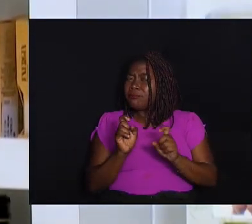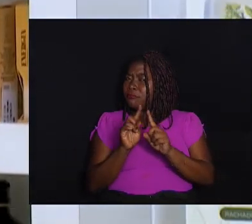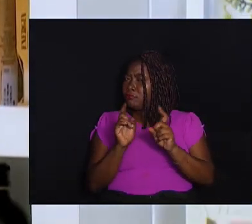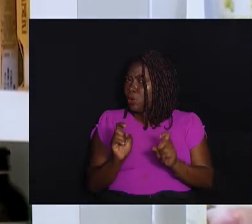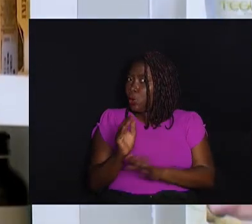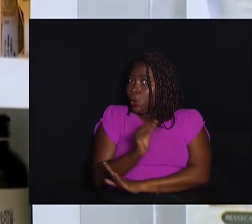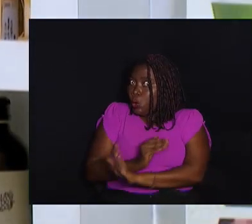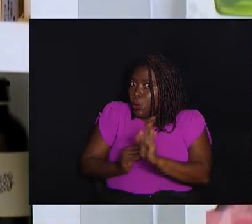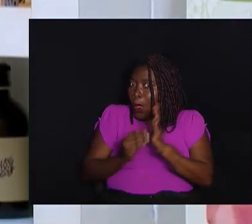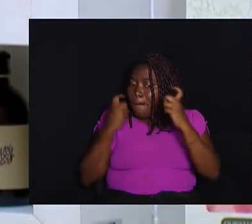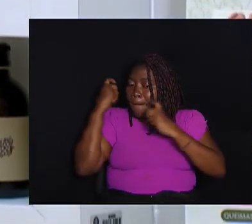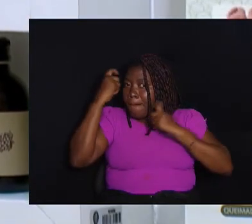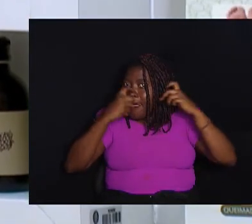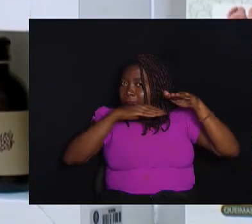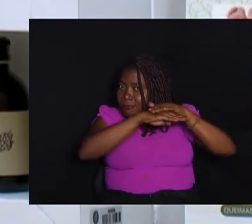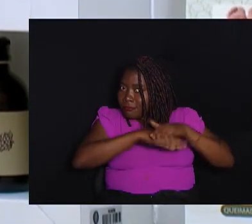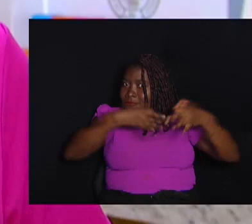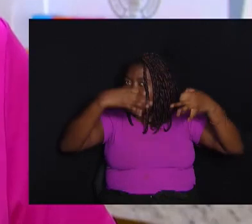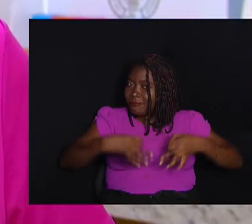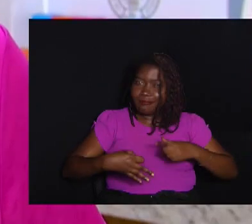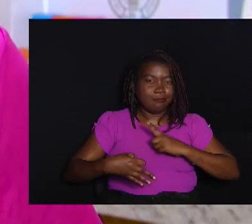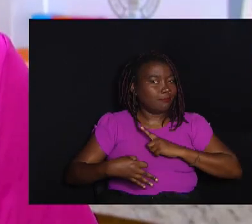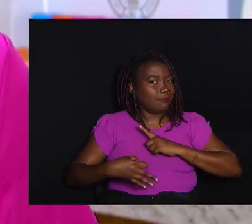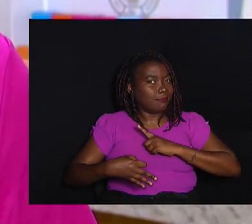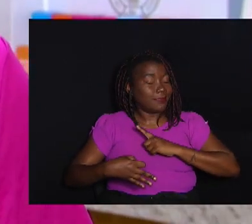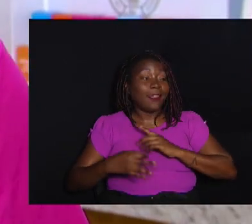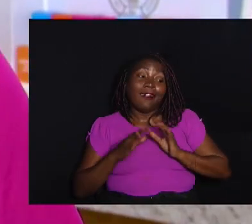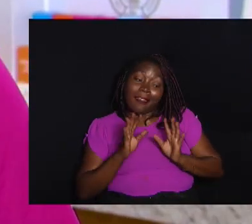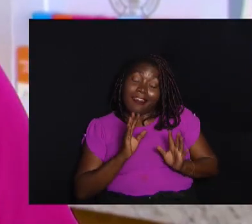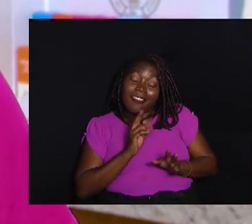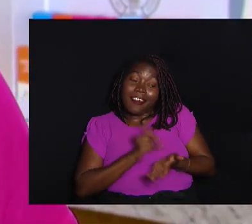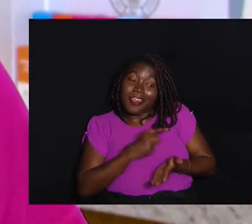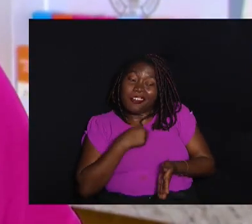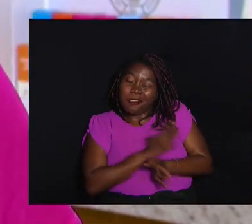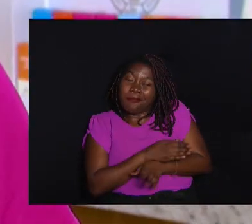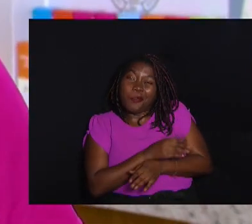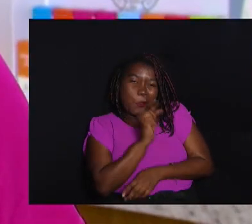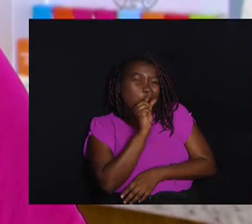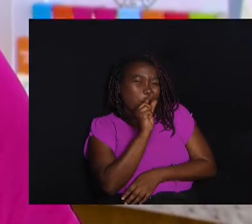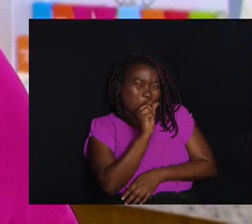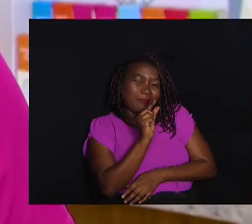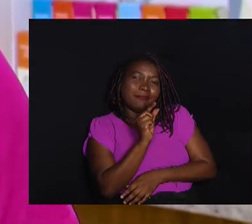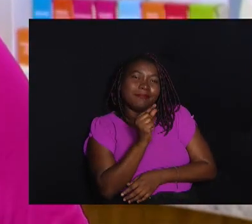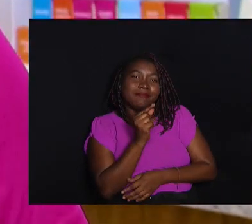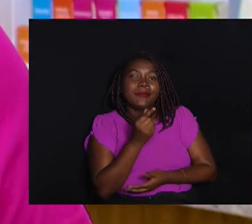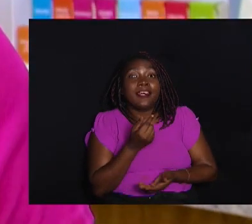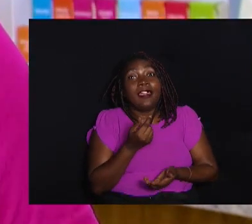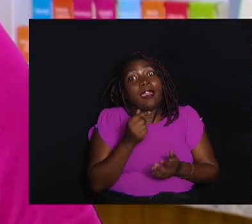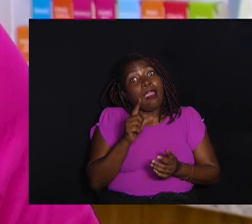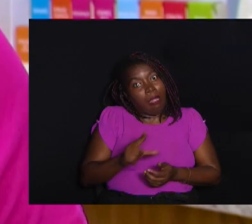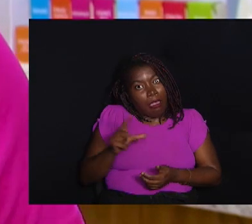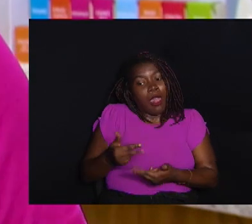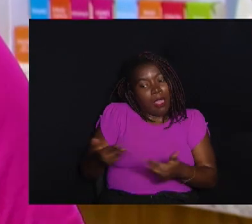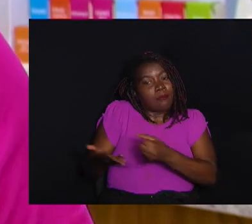mundo se preocupa com o armazenamento correto? Eu sou um pouco relaxada com isso, na verdade. Claro, as coisas básicas, não